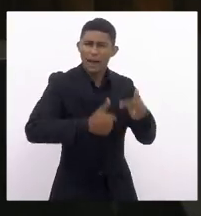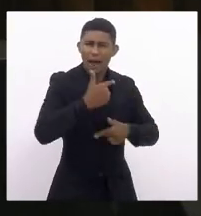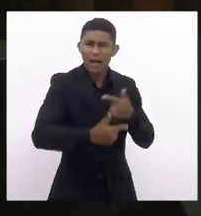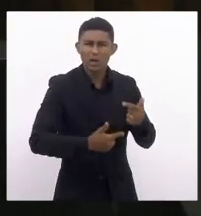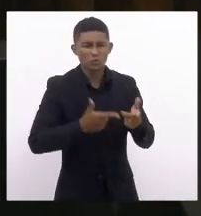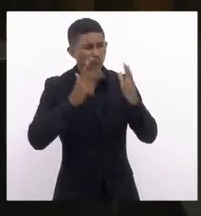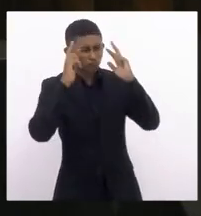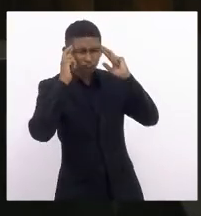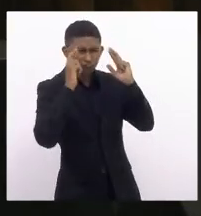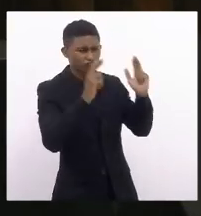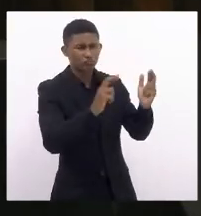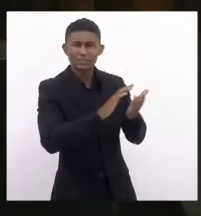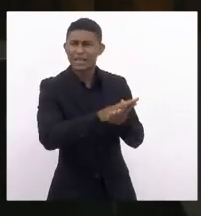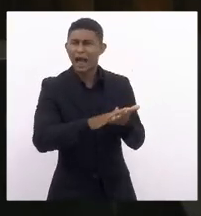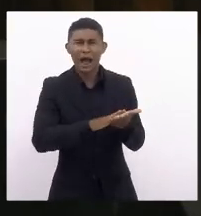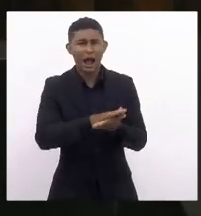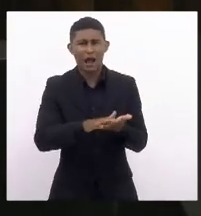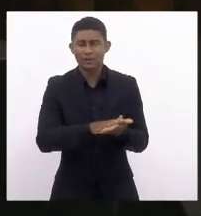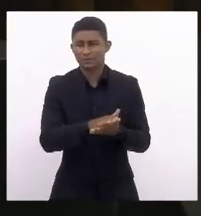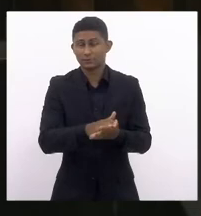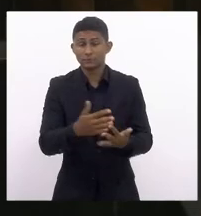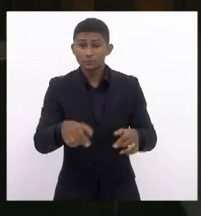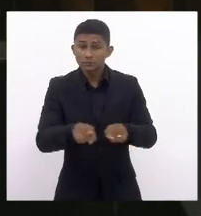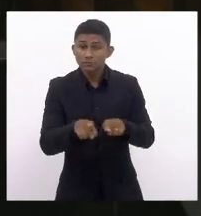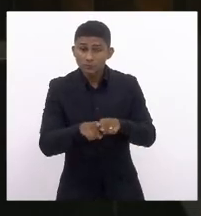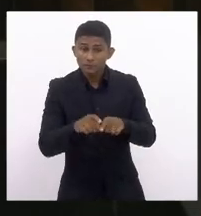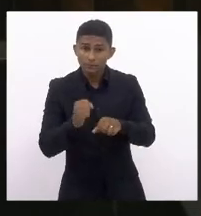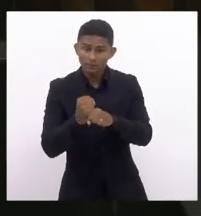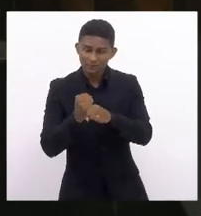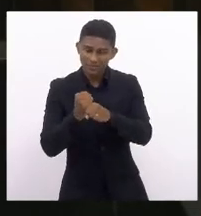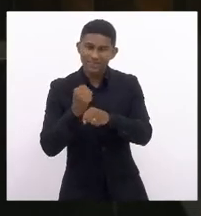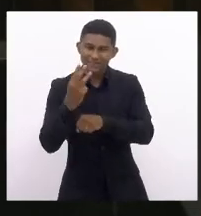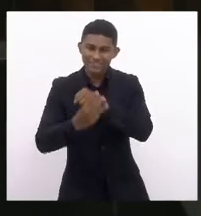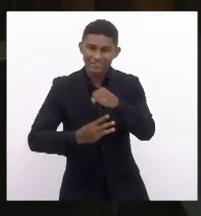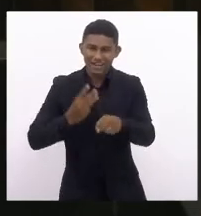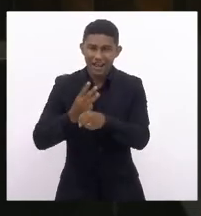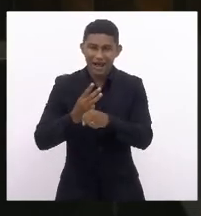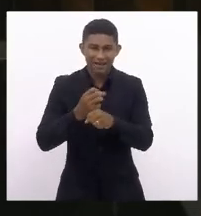período sem que os triênios fossem pagos.